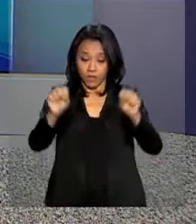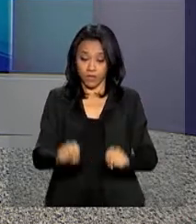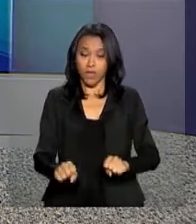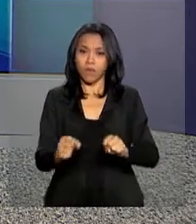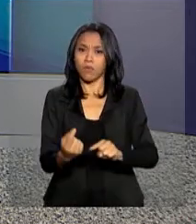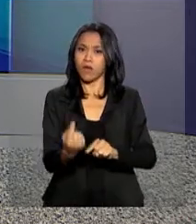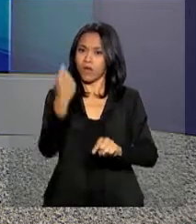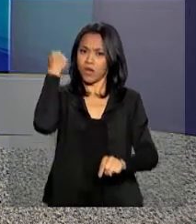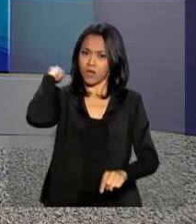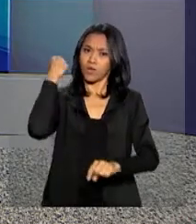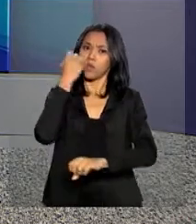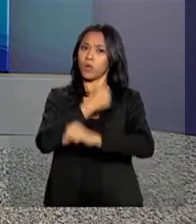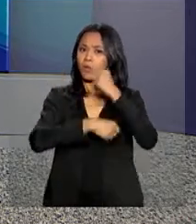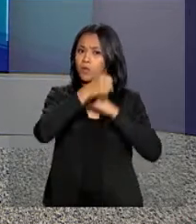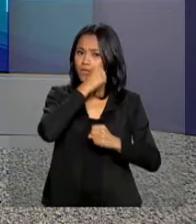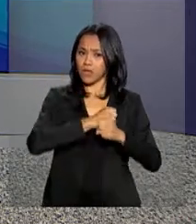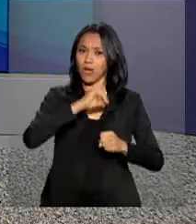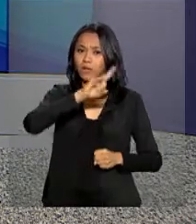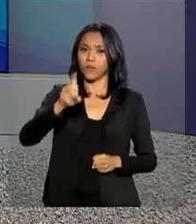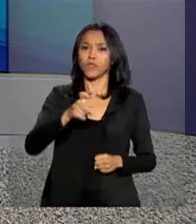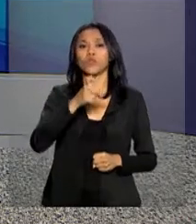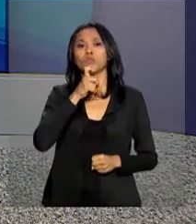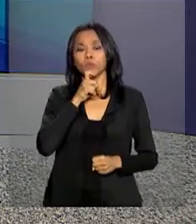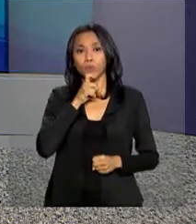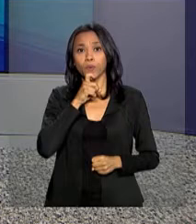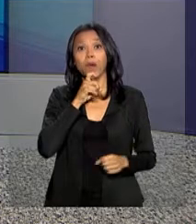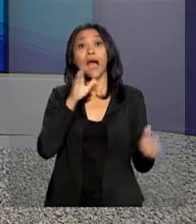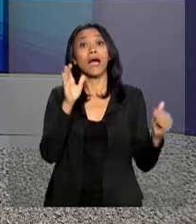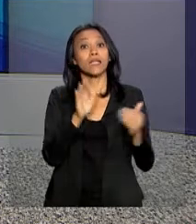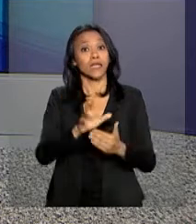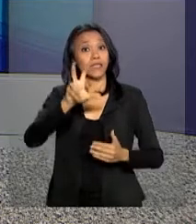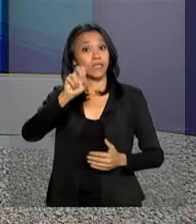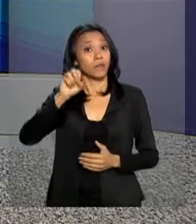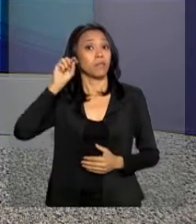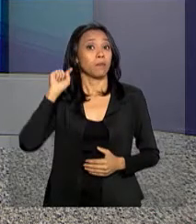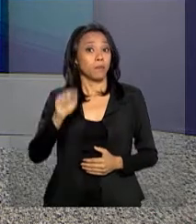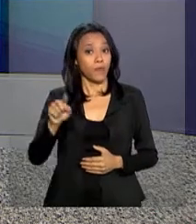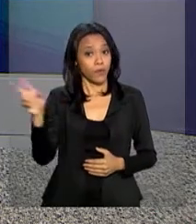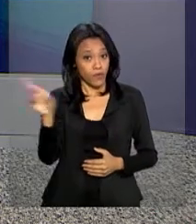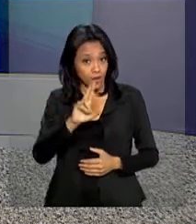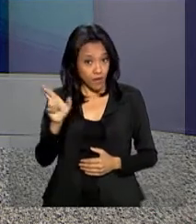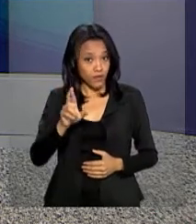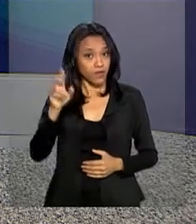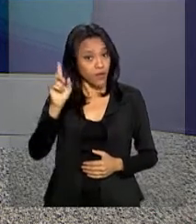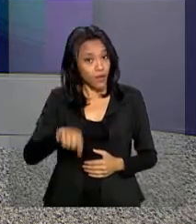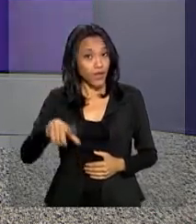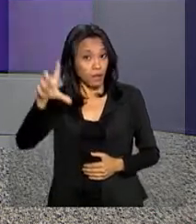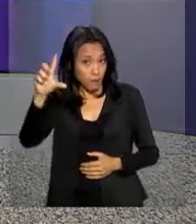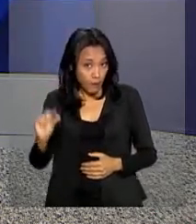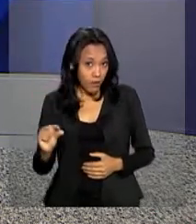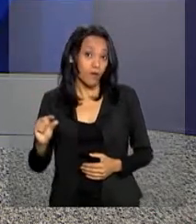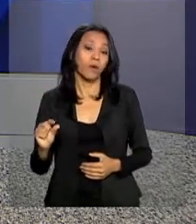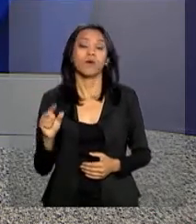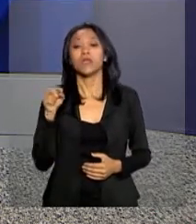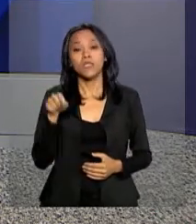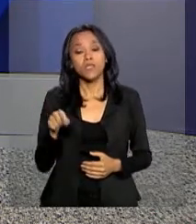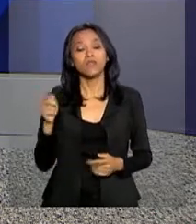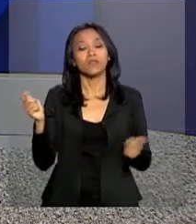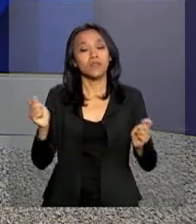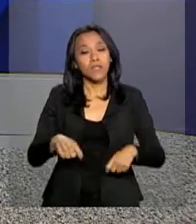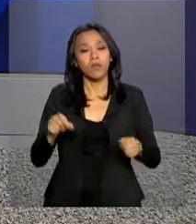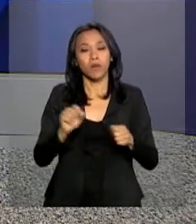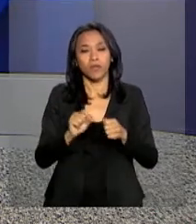em julho do ano passado para pagamentos acima de 50 mil reais pois eram os de menor volume o que possibilitou a realização